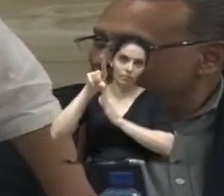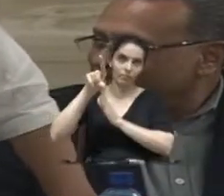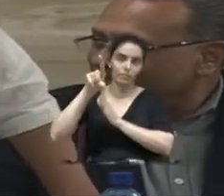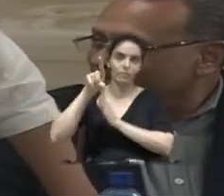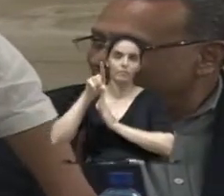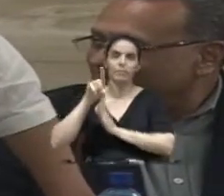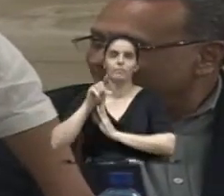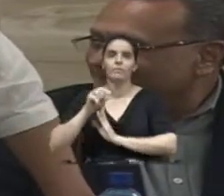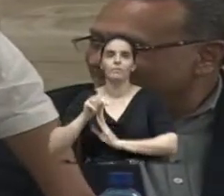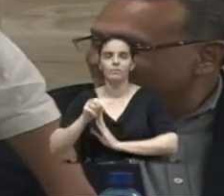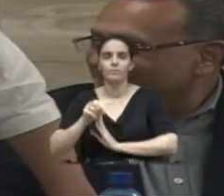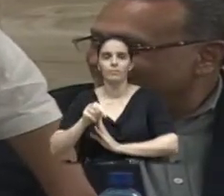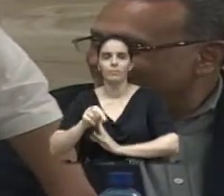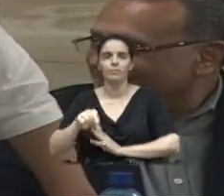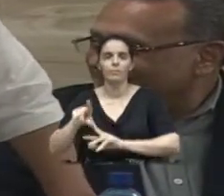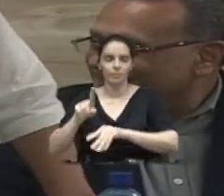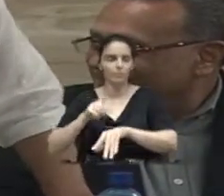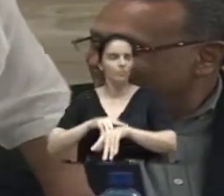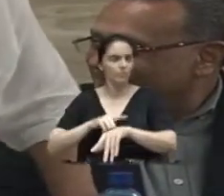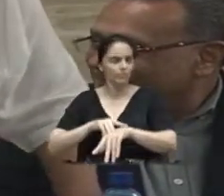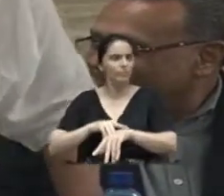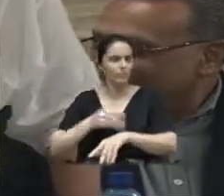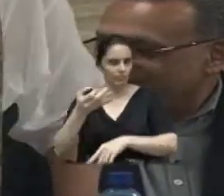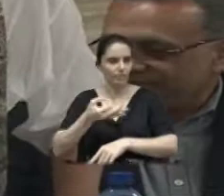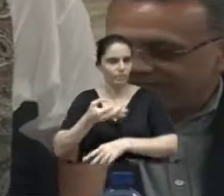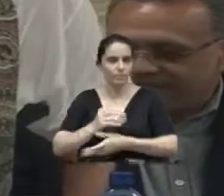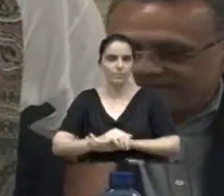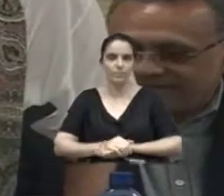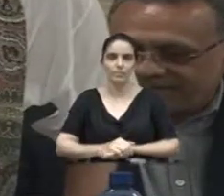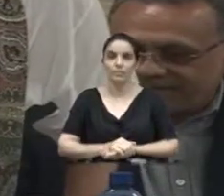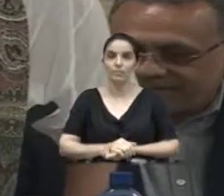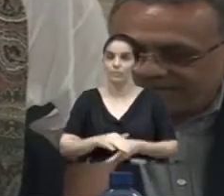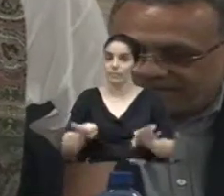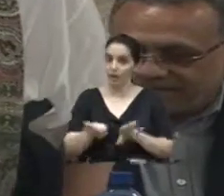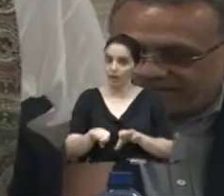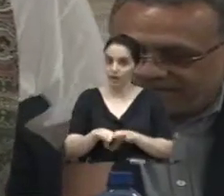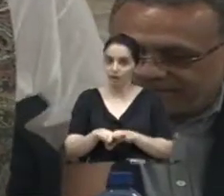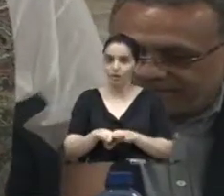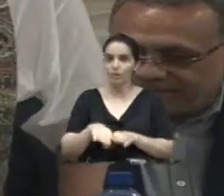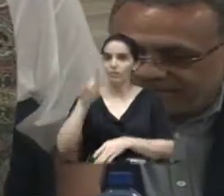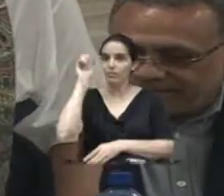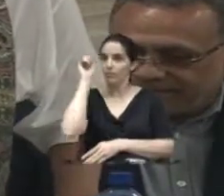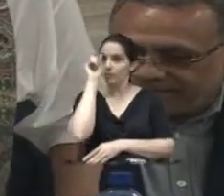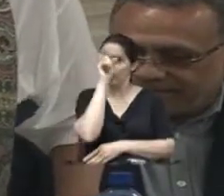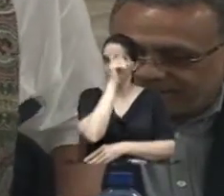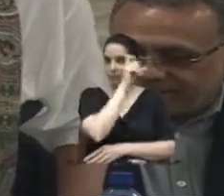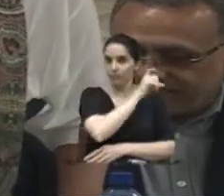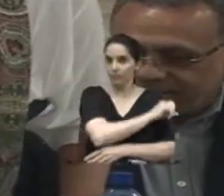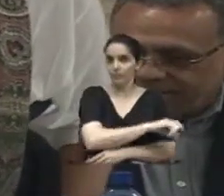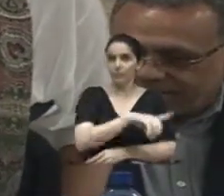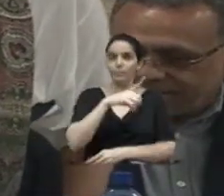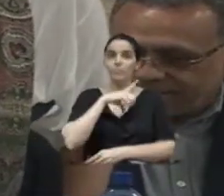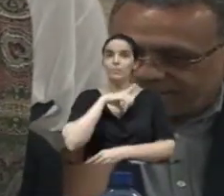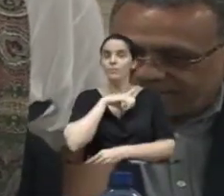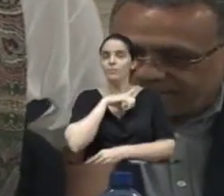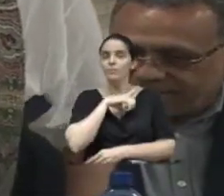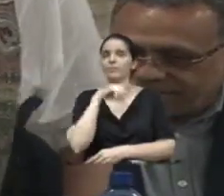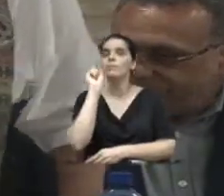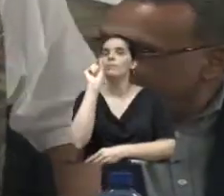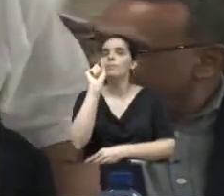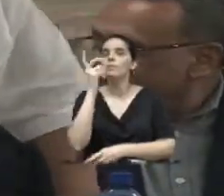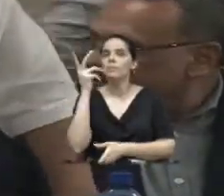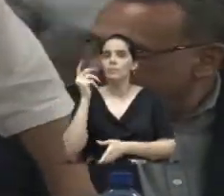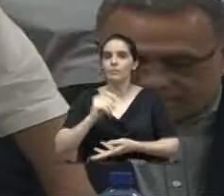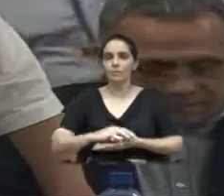requerimento referente ao horário. E uma grande dificuldade que estamos tendo também é o